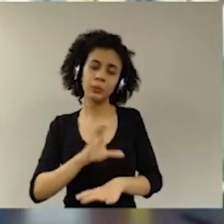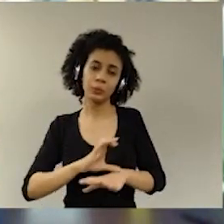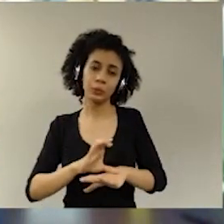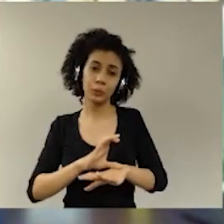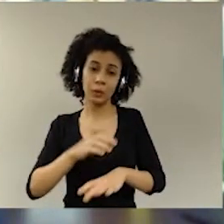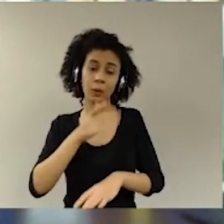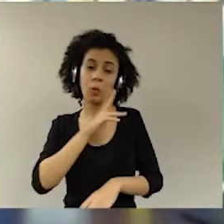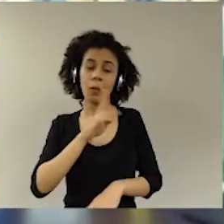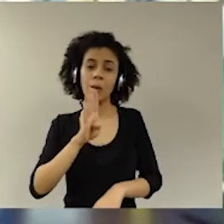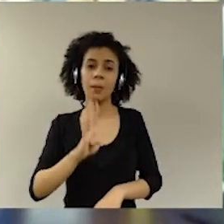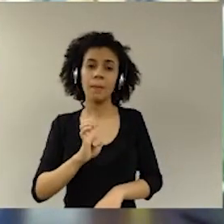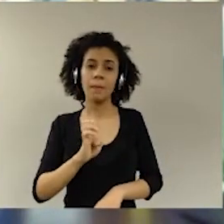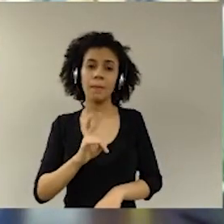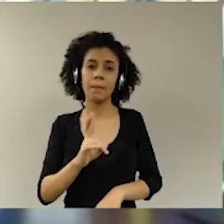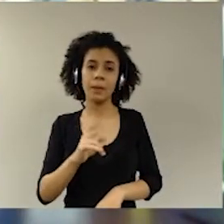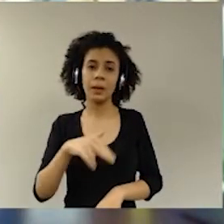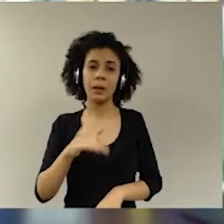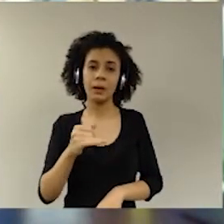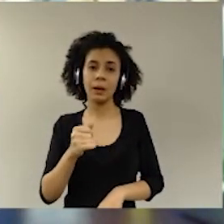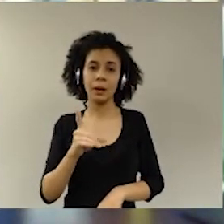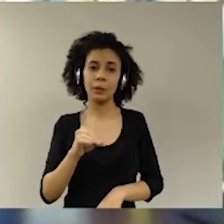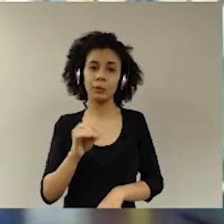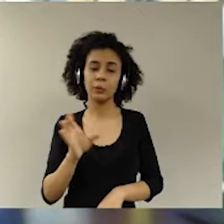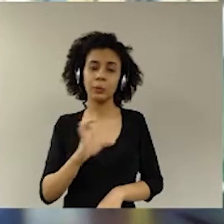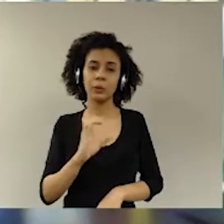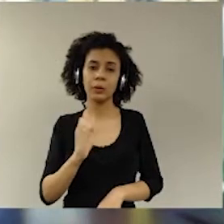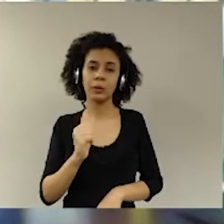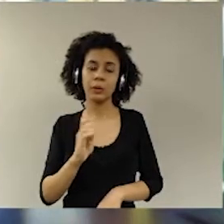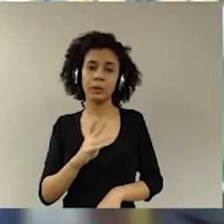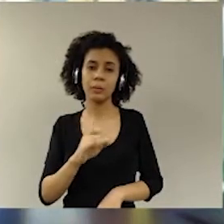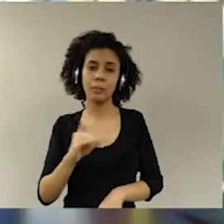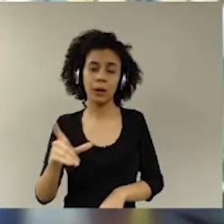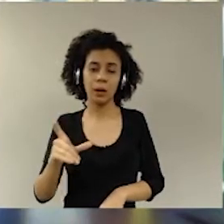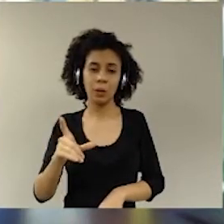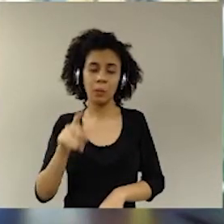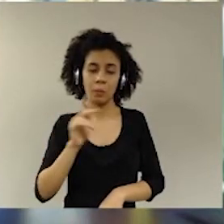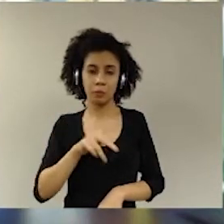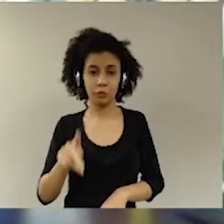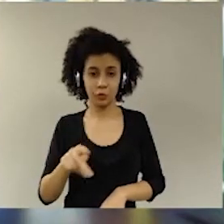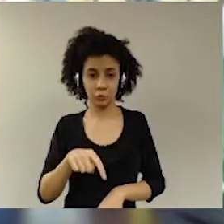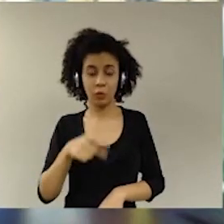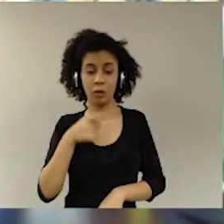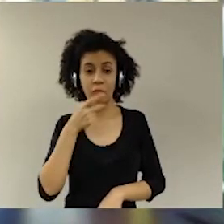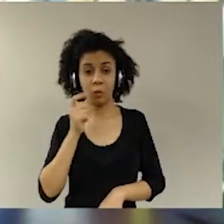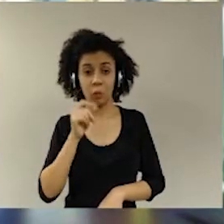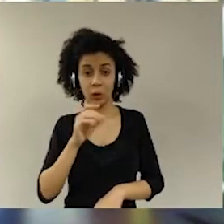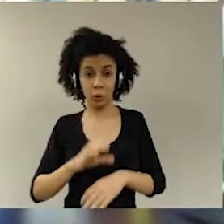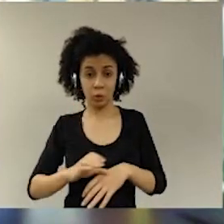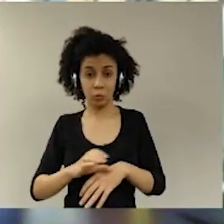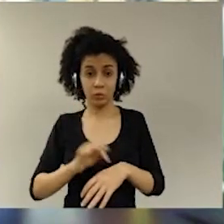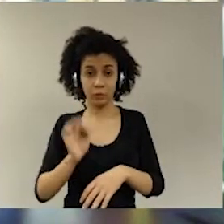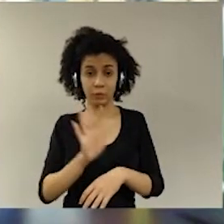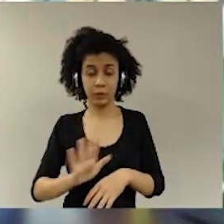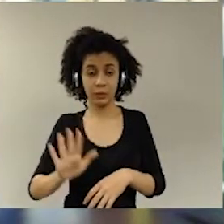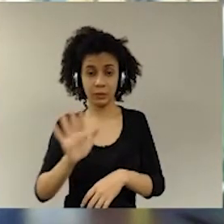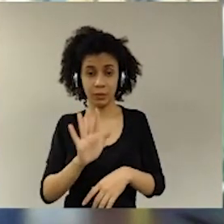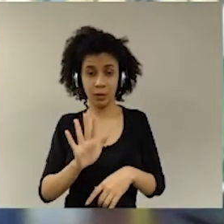Bernardo Cabral, professor Bernardo Cabral. O professor Bernardo Cabral disse: a Constituição